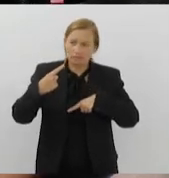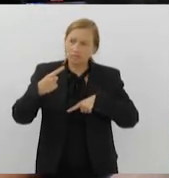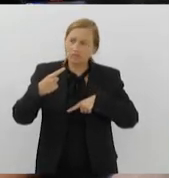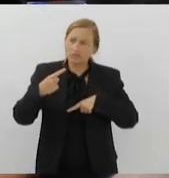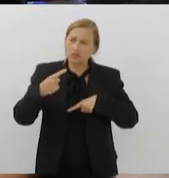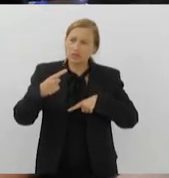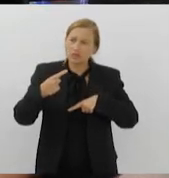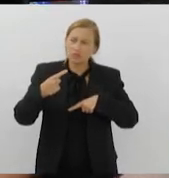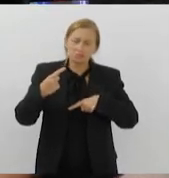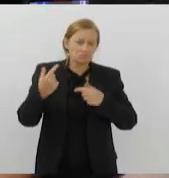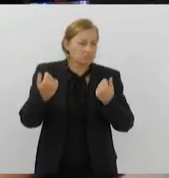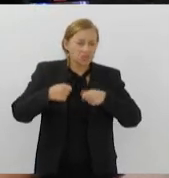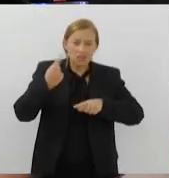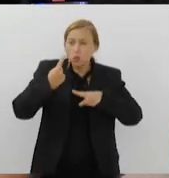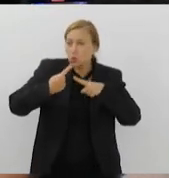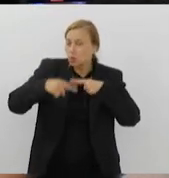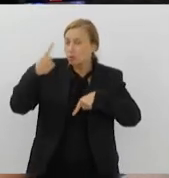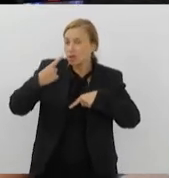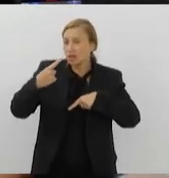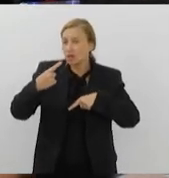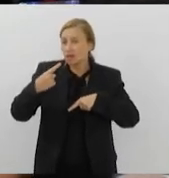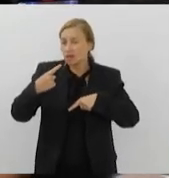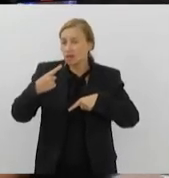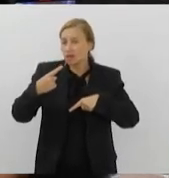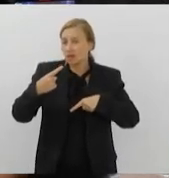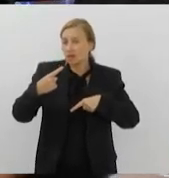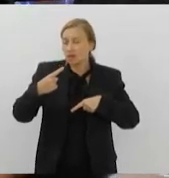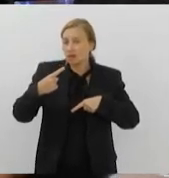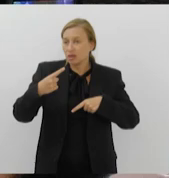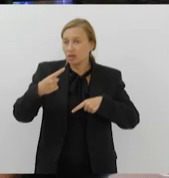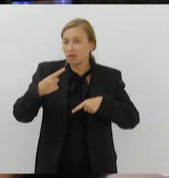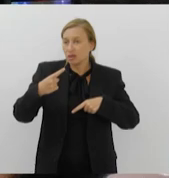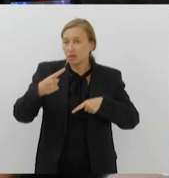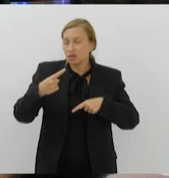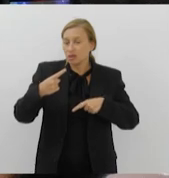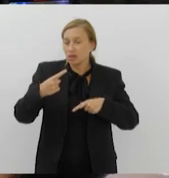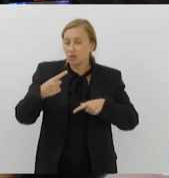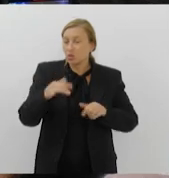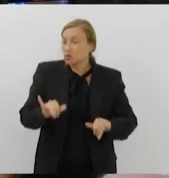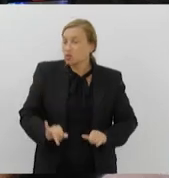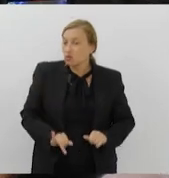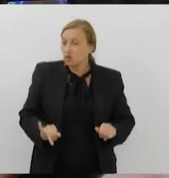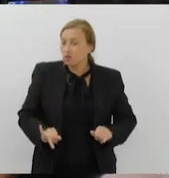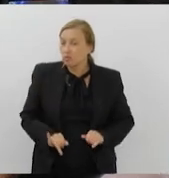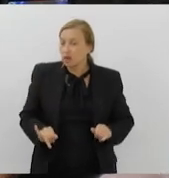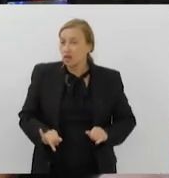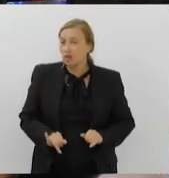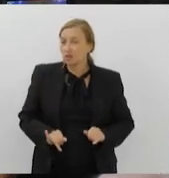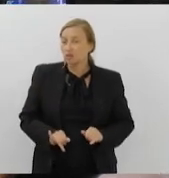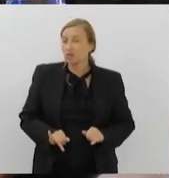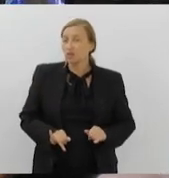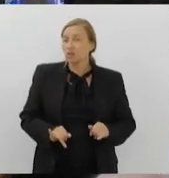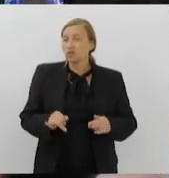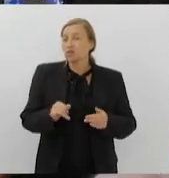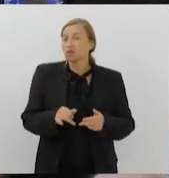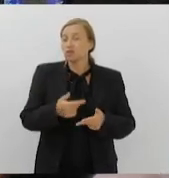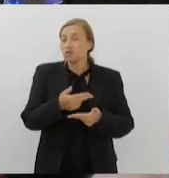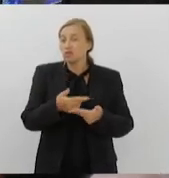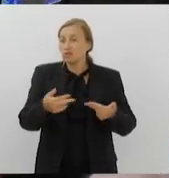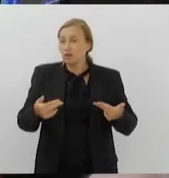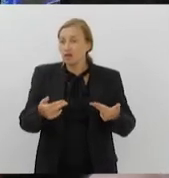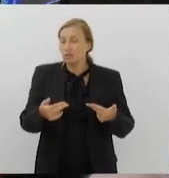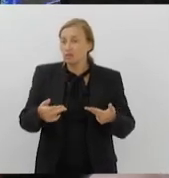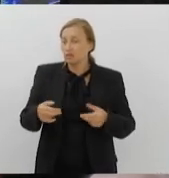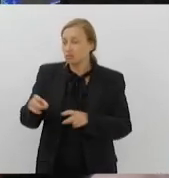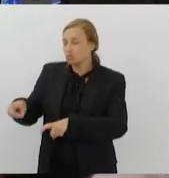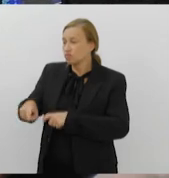ser superiores ao massacre que o povo da região serrana, centro-norte e grande parte do interior do estado do Rio de